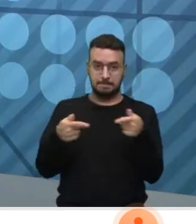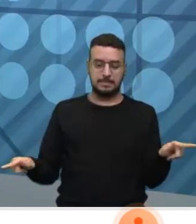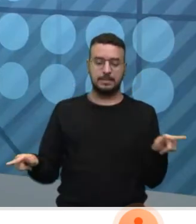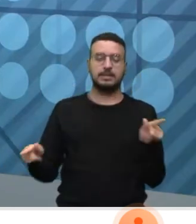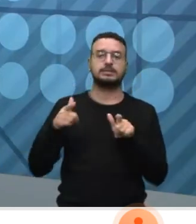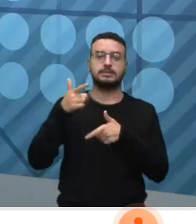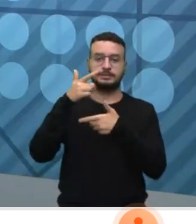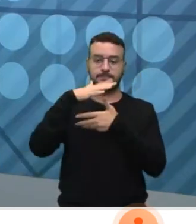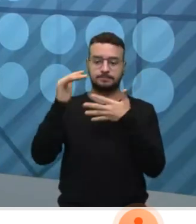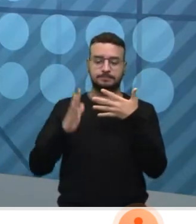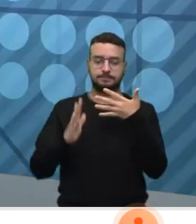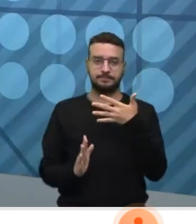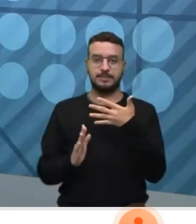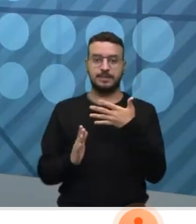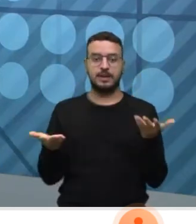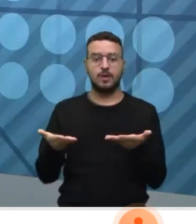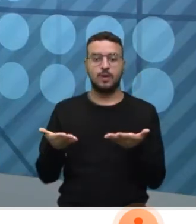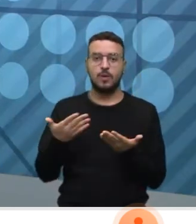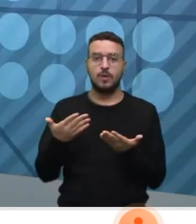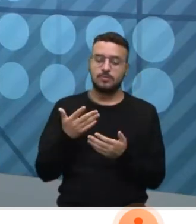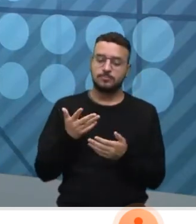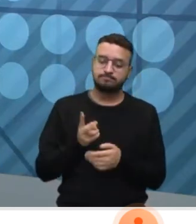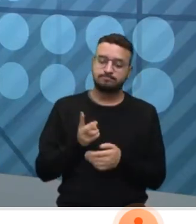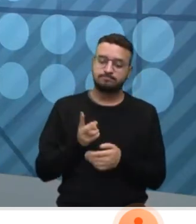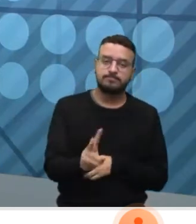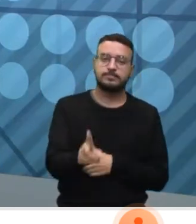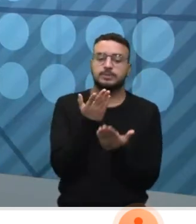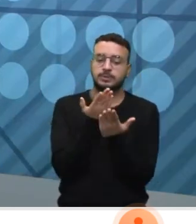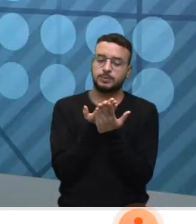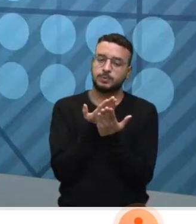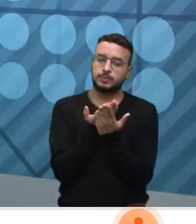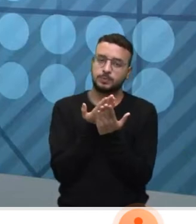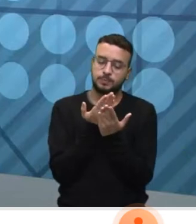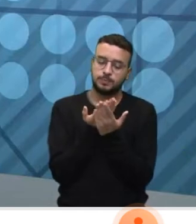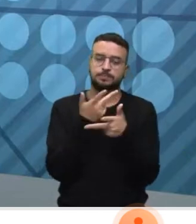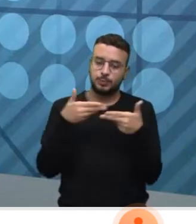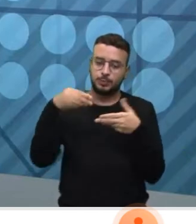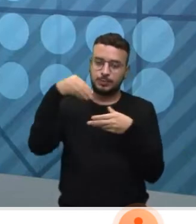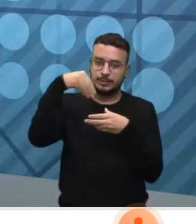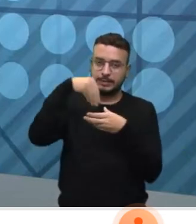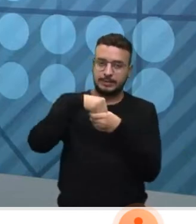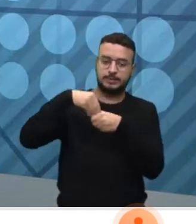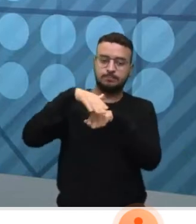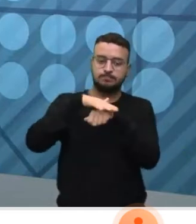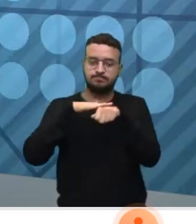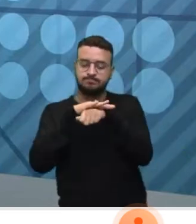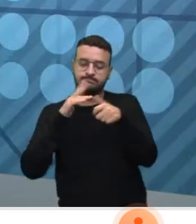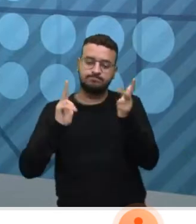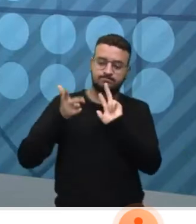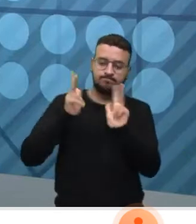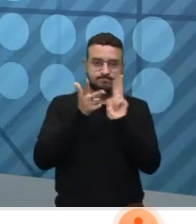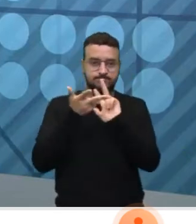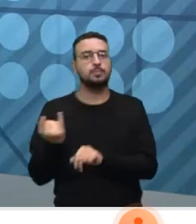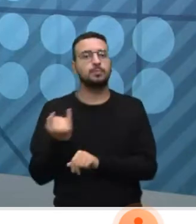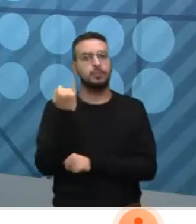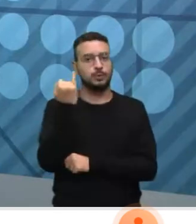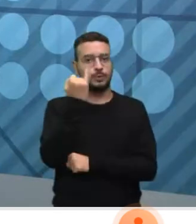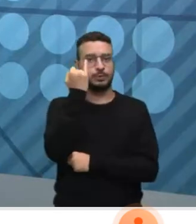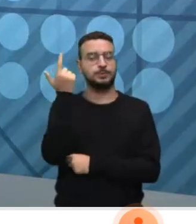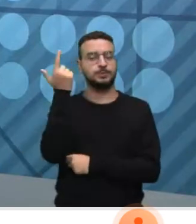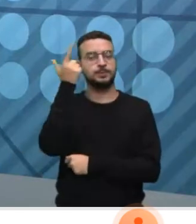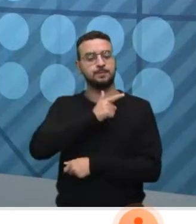um pouco mais, estudando os elementos, não é? Conversação importantes, né, para a interação com